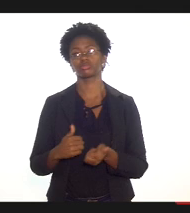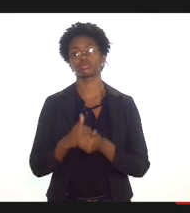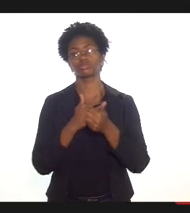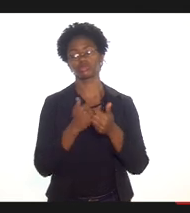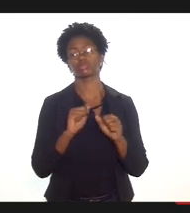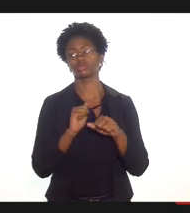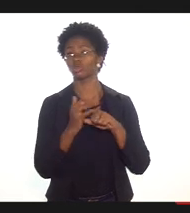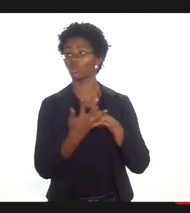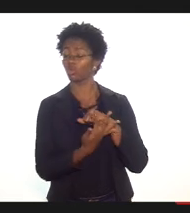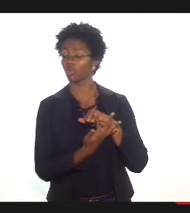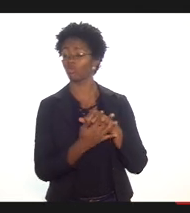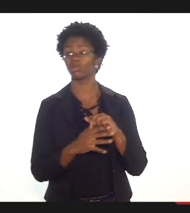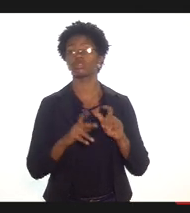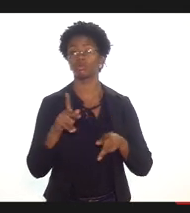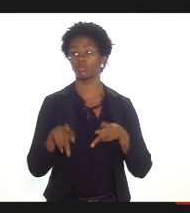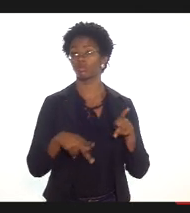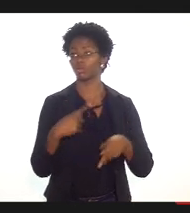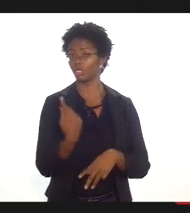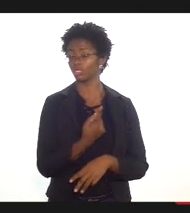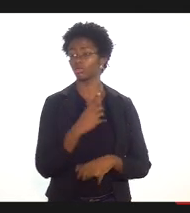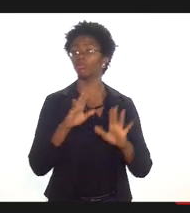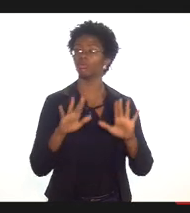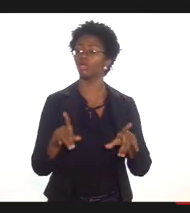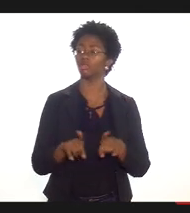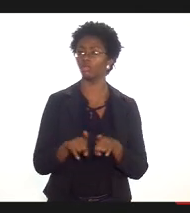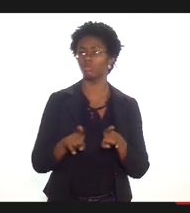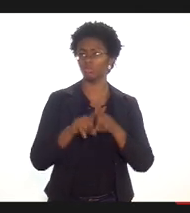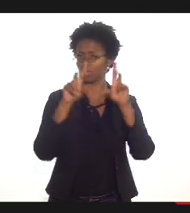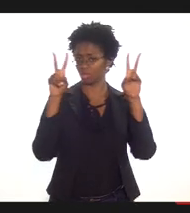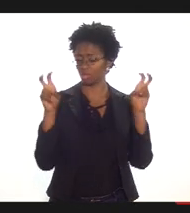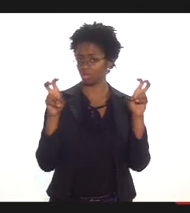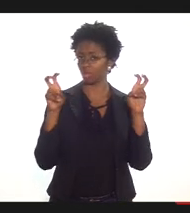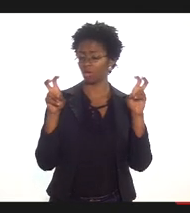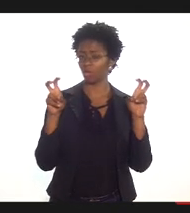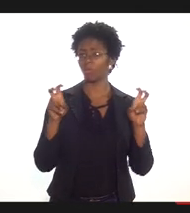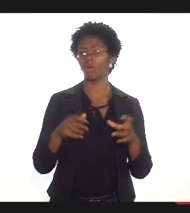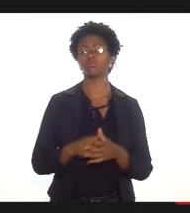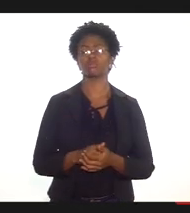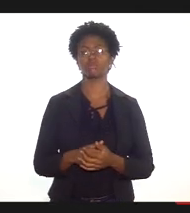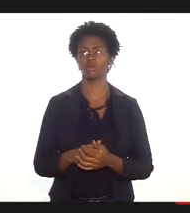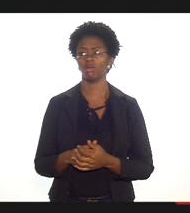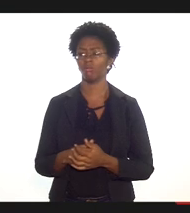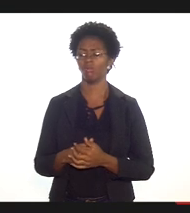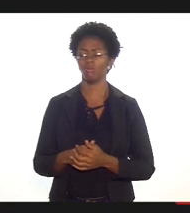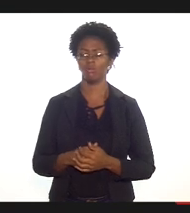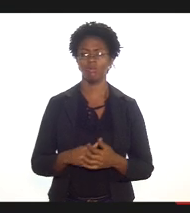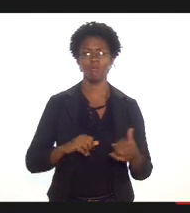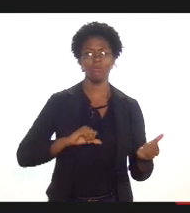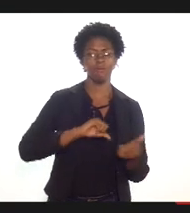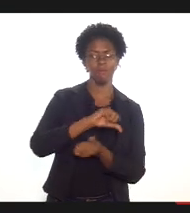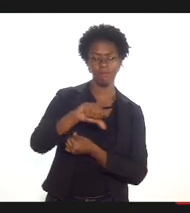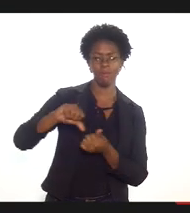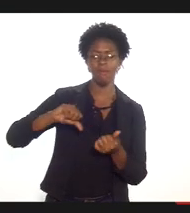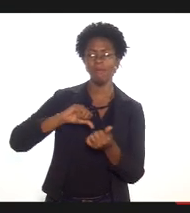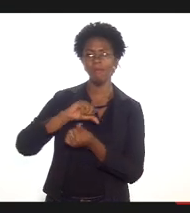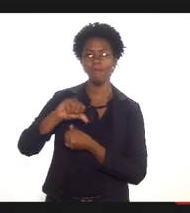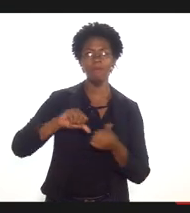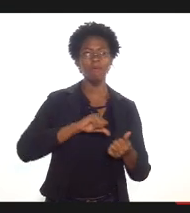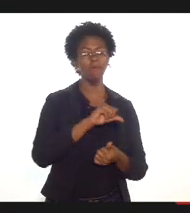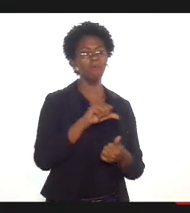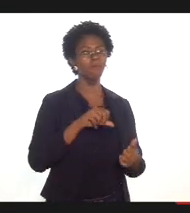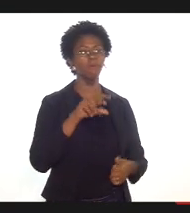população, mas também a questão da transferência de 50 leitos